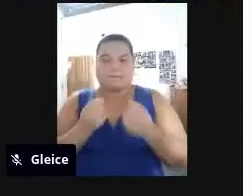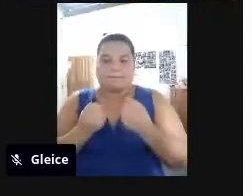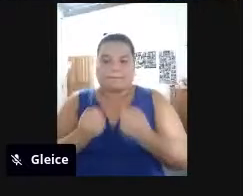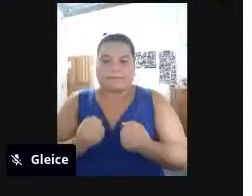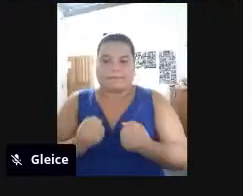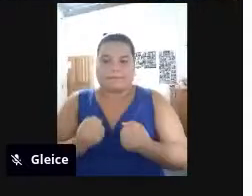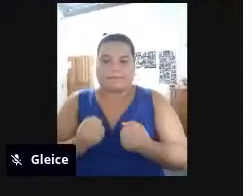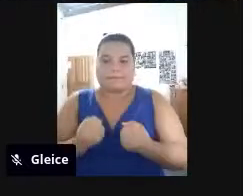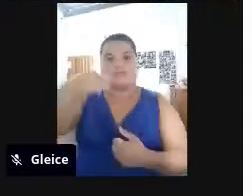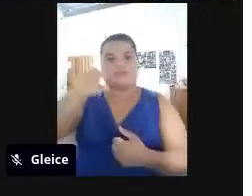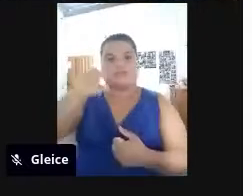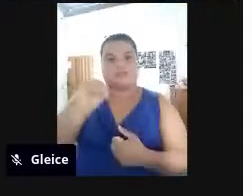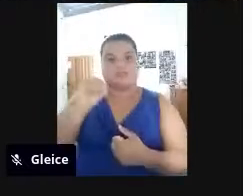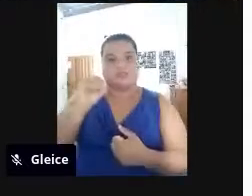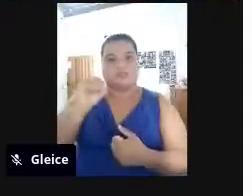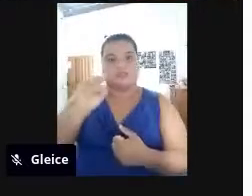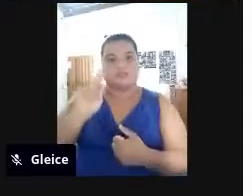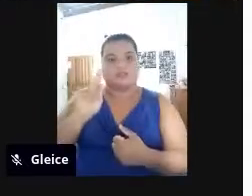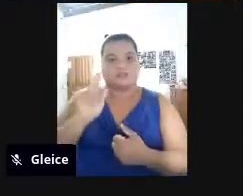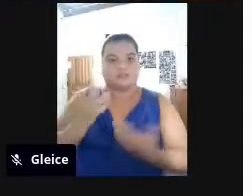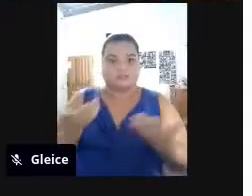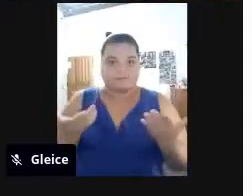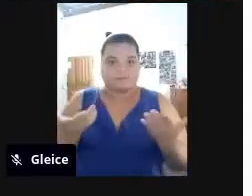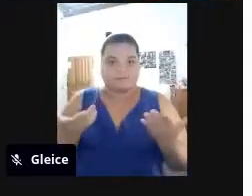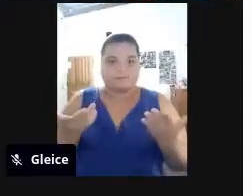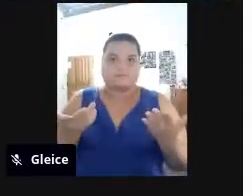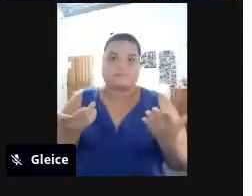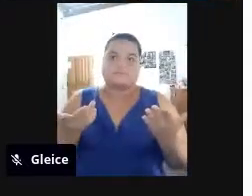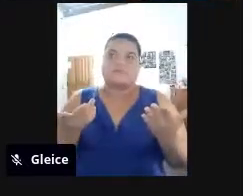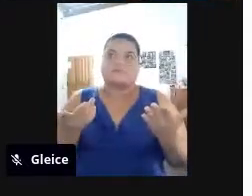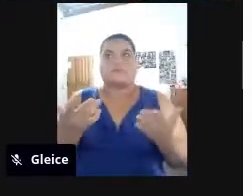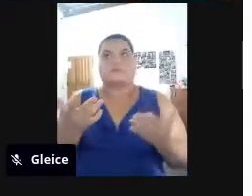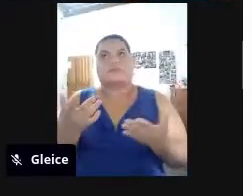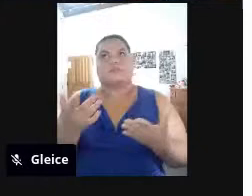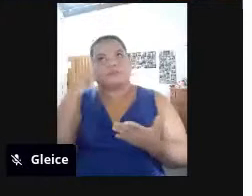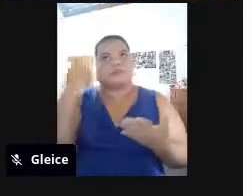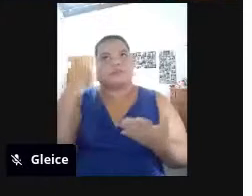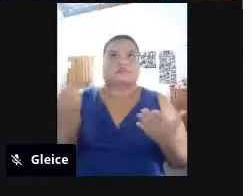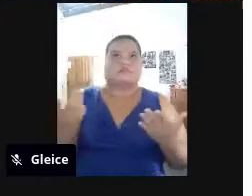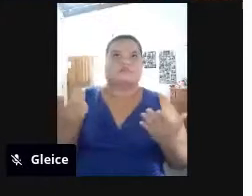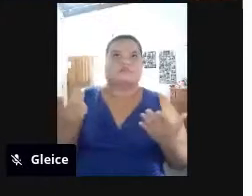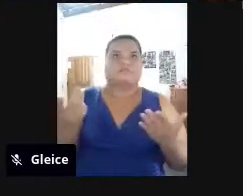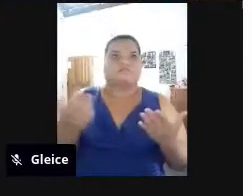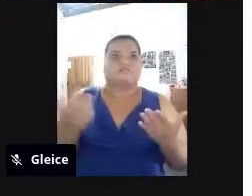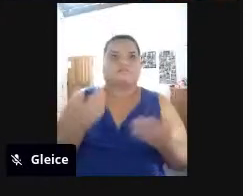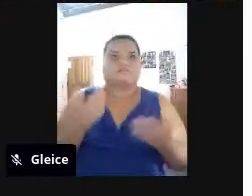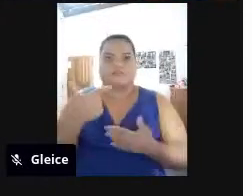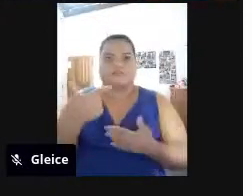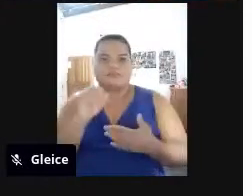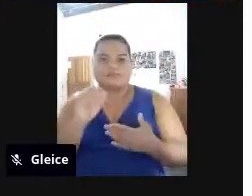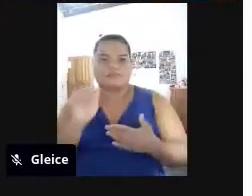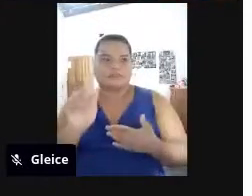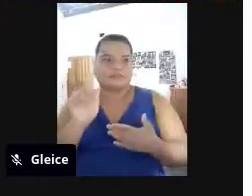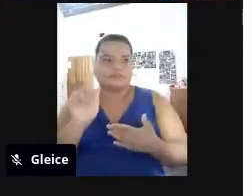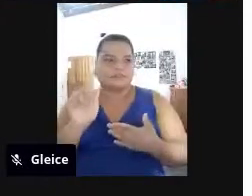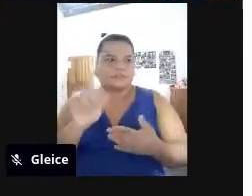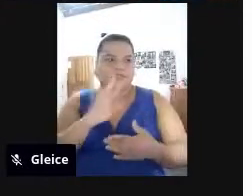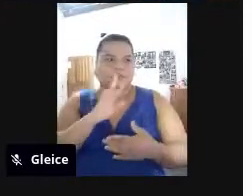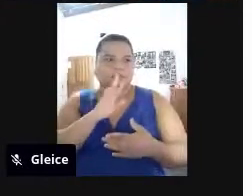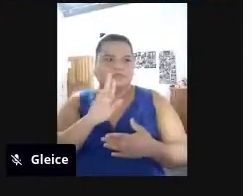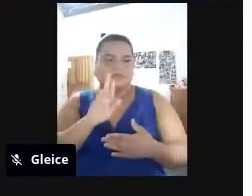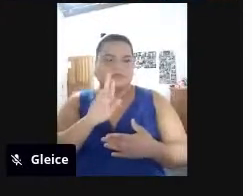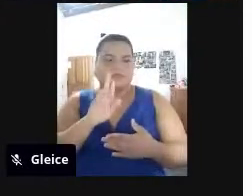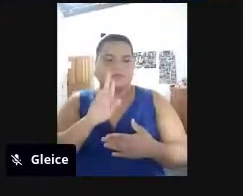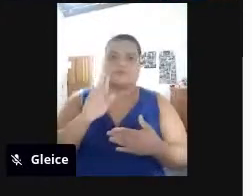consome 20 gramas de proteína por refeição, ele já tem uma resposta máxima pensando em síntese proteica no